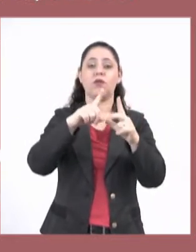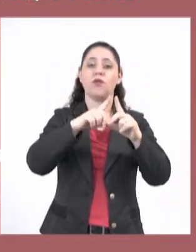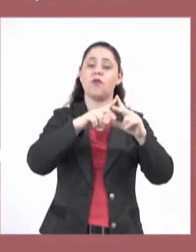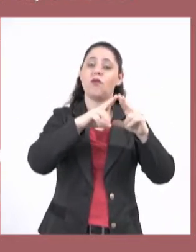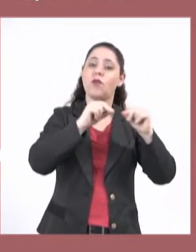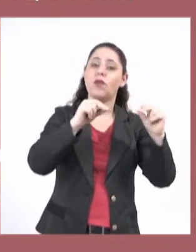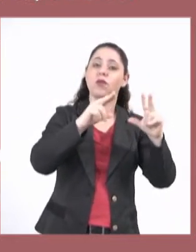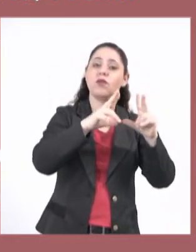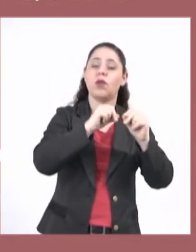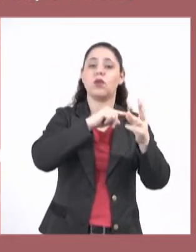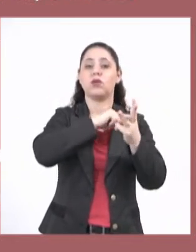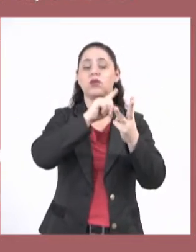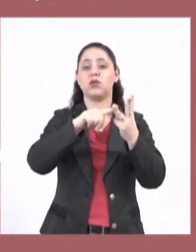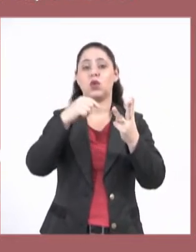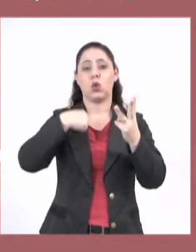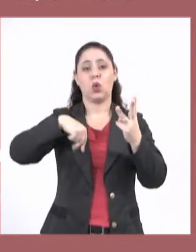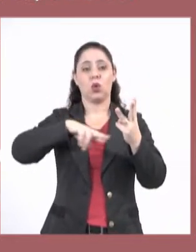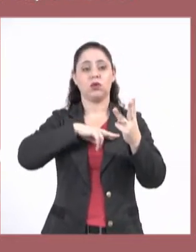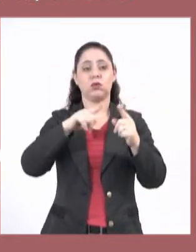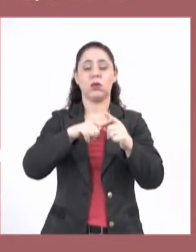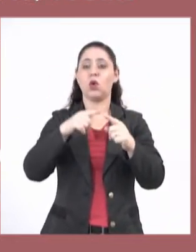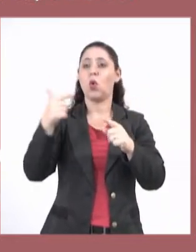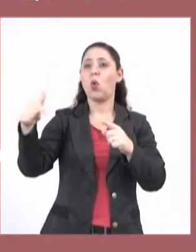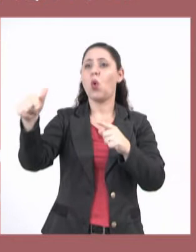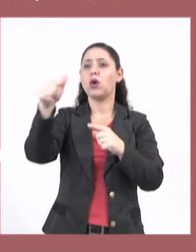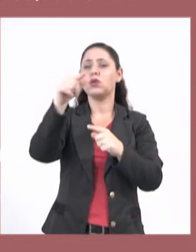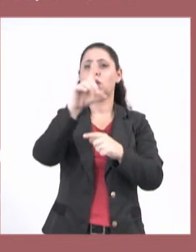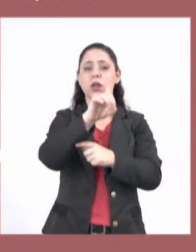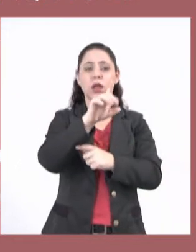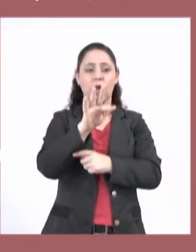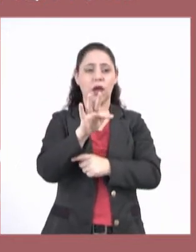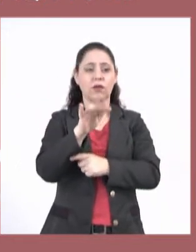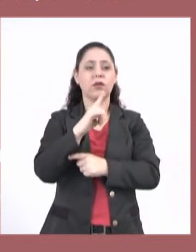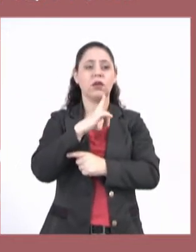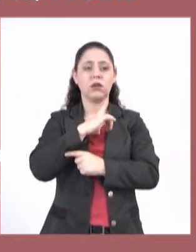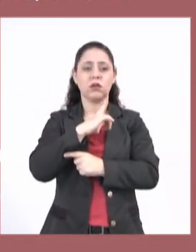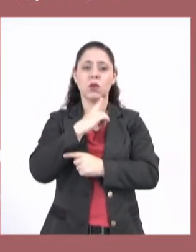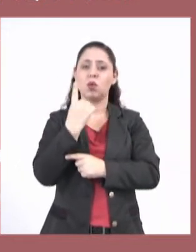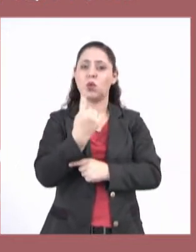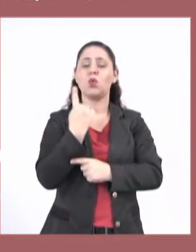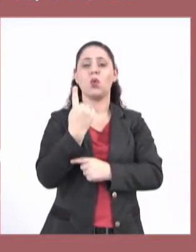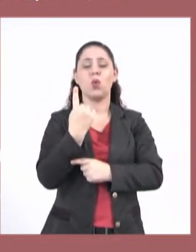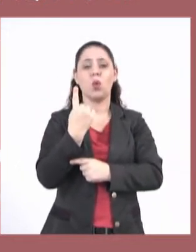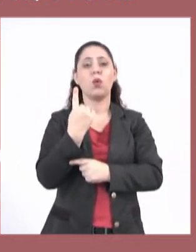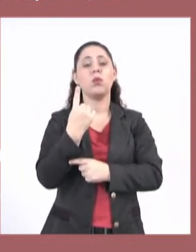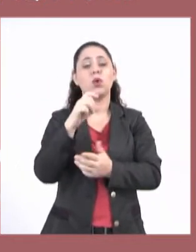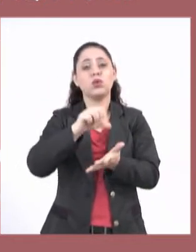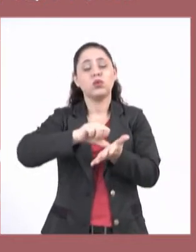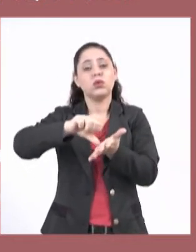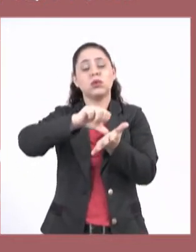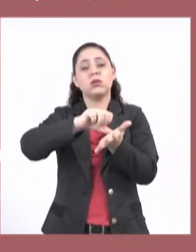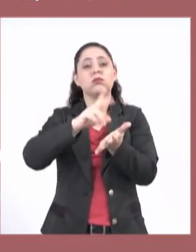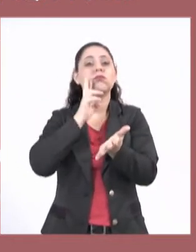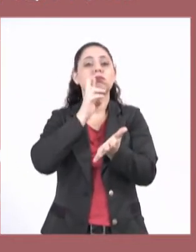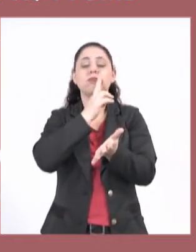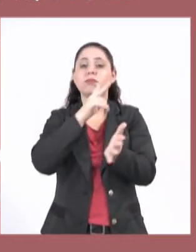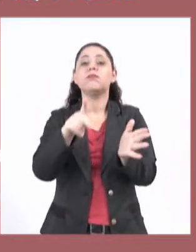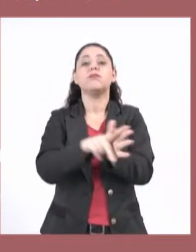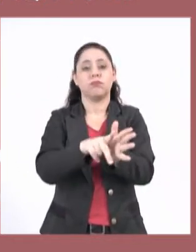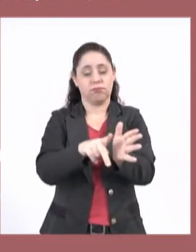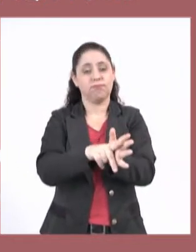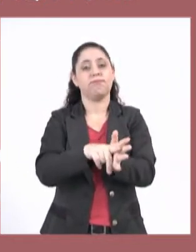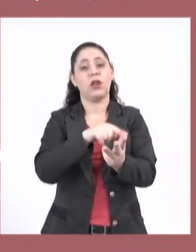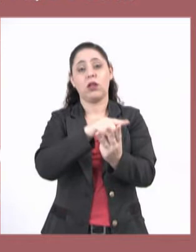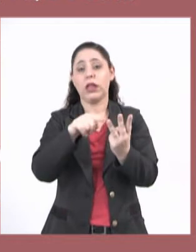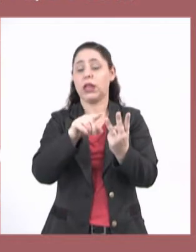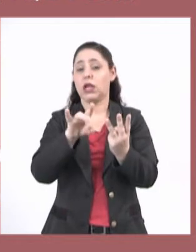Catarina. Todas as outras capitais, inclusive o Distrito Federal, contam com pelo menos uma unidade de restaurante popular, aí